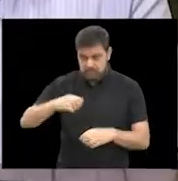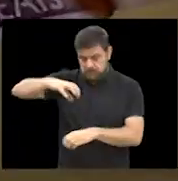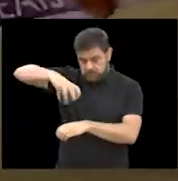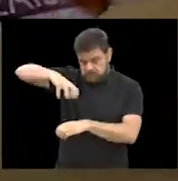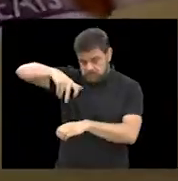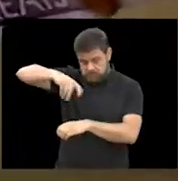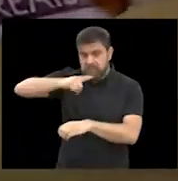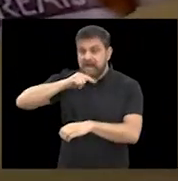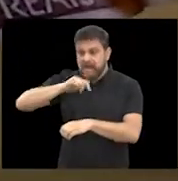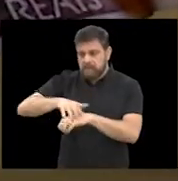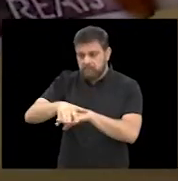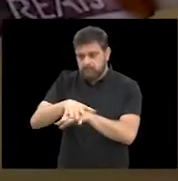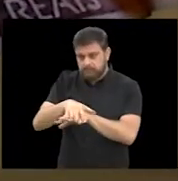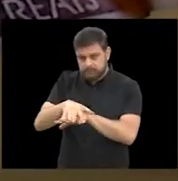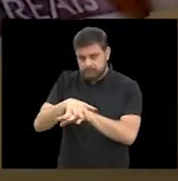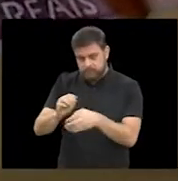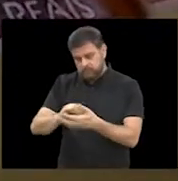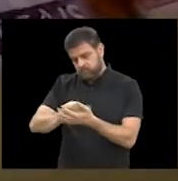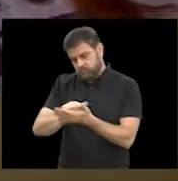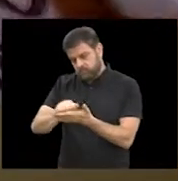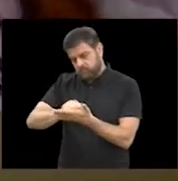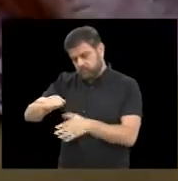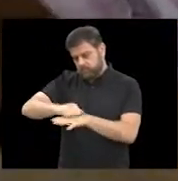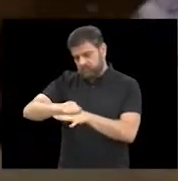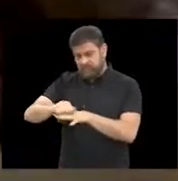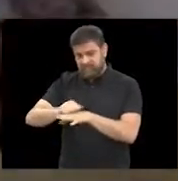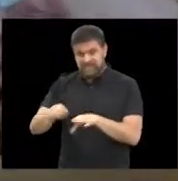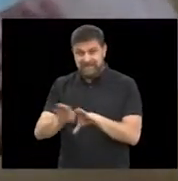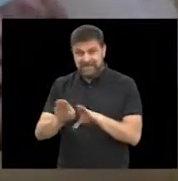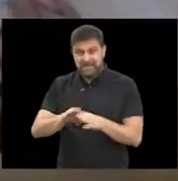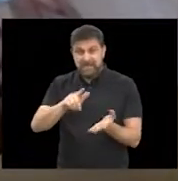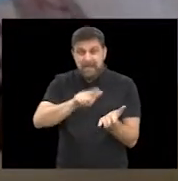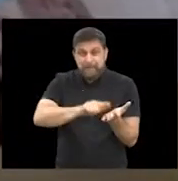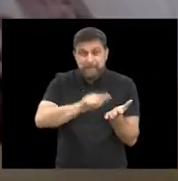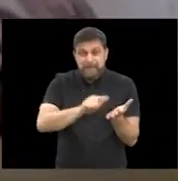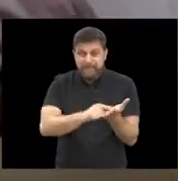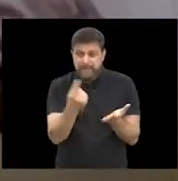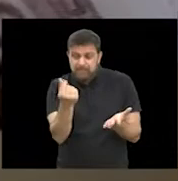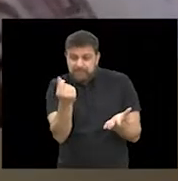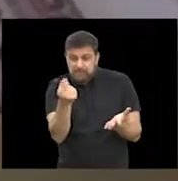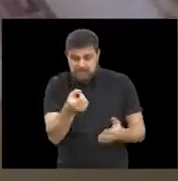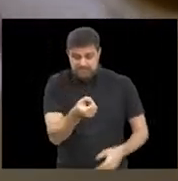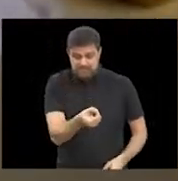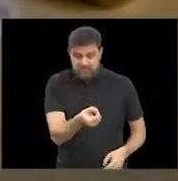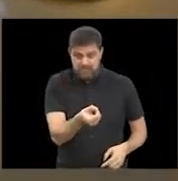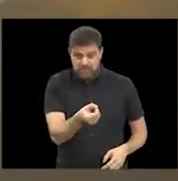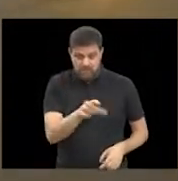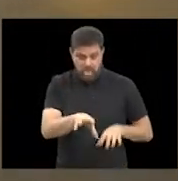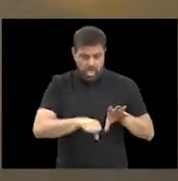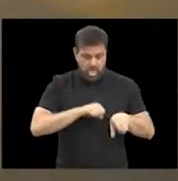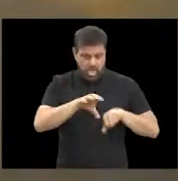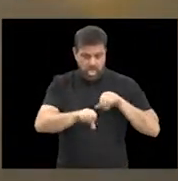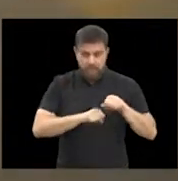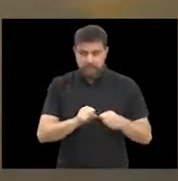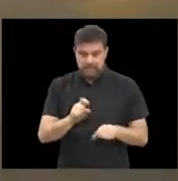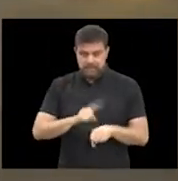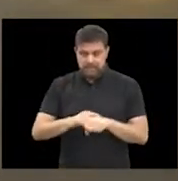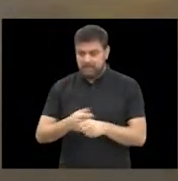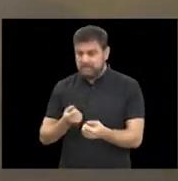higienização, evitar manusear moedas, papéis, moedas, para